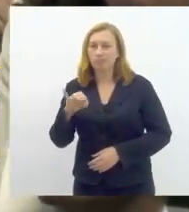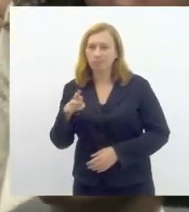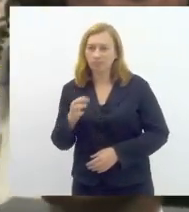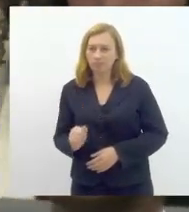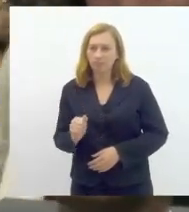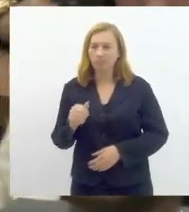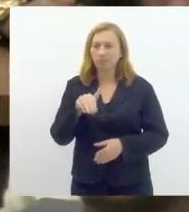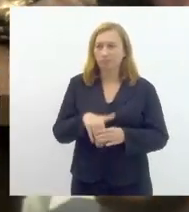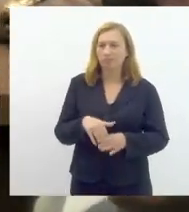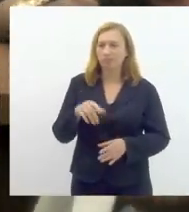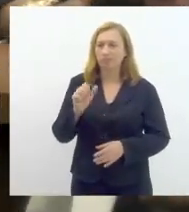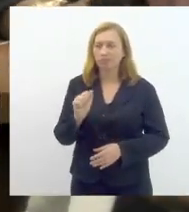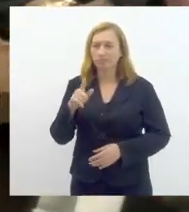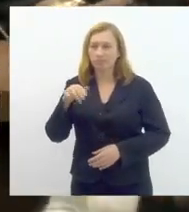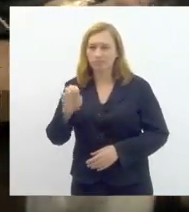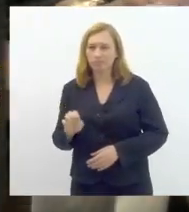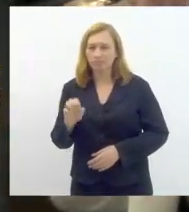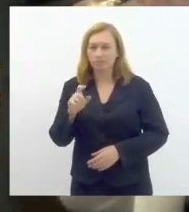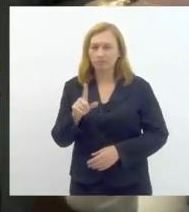voto em Aline de Valença.